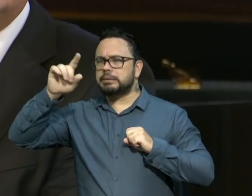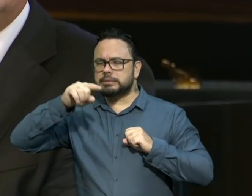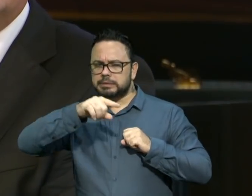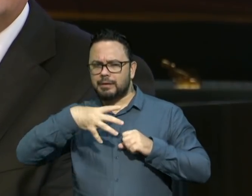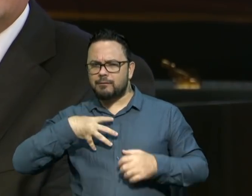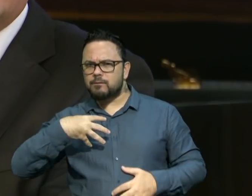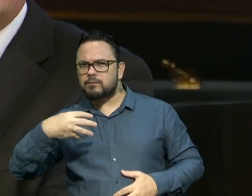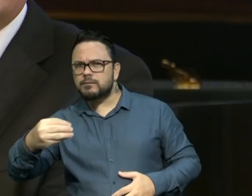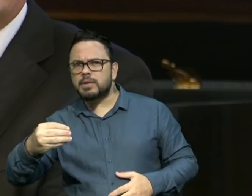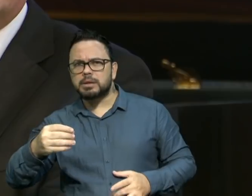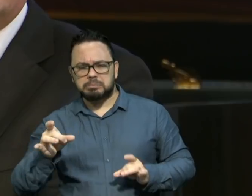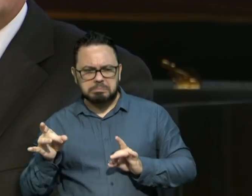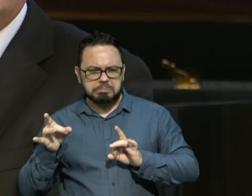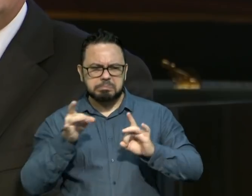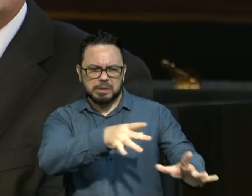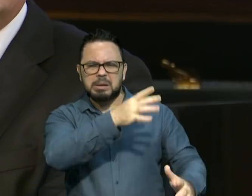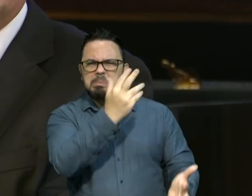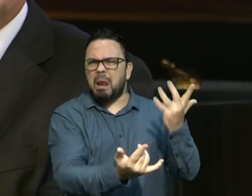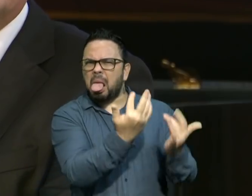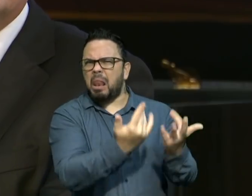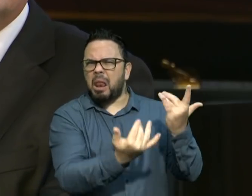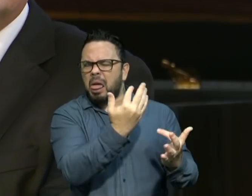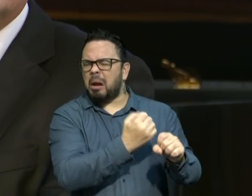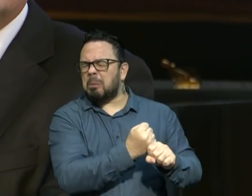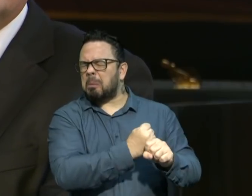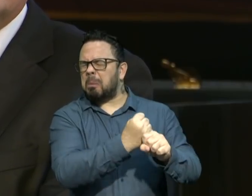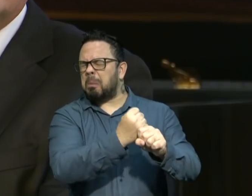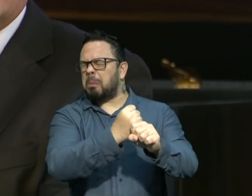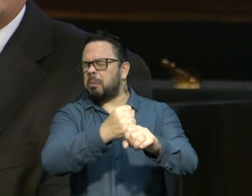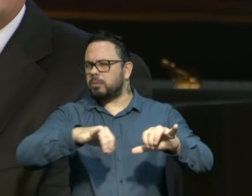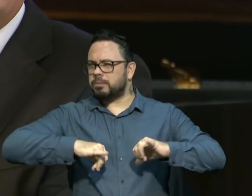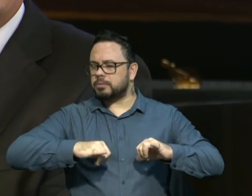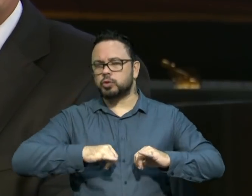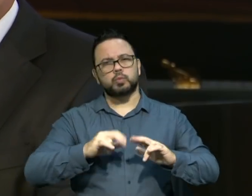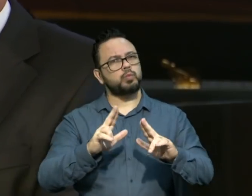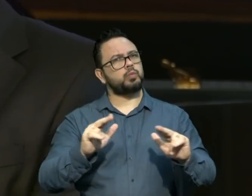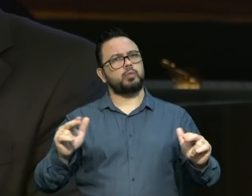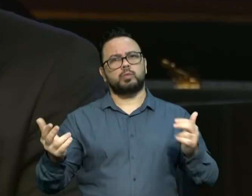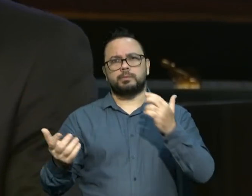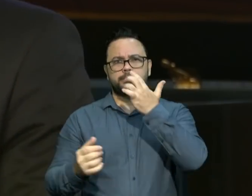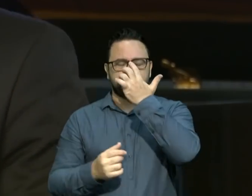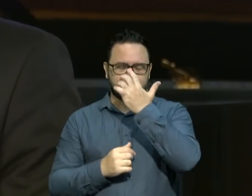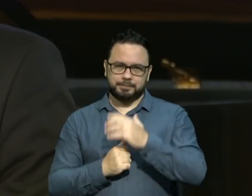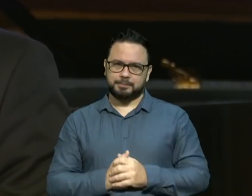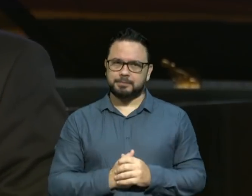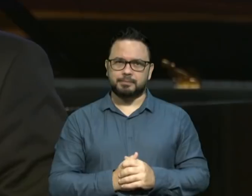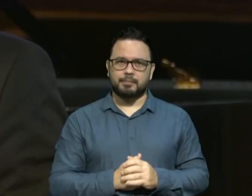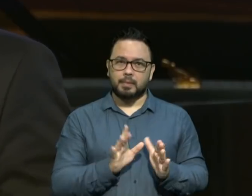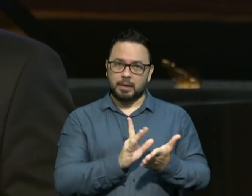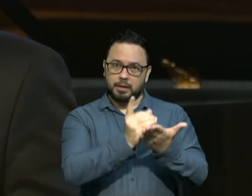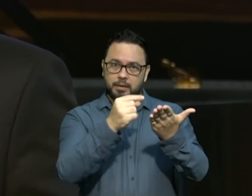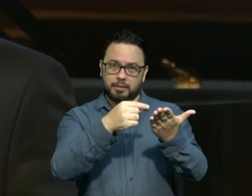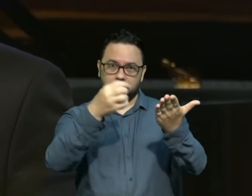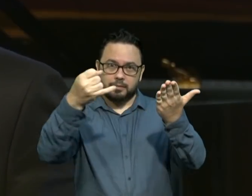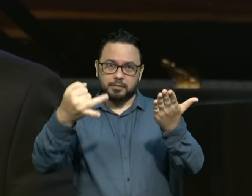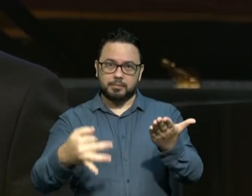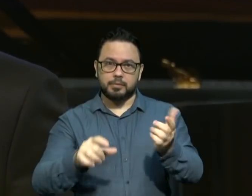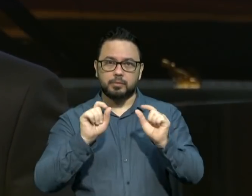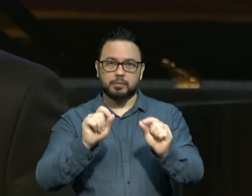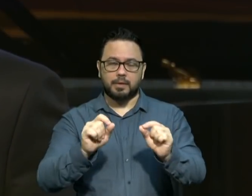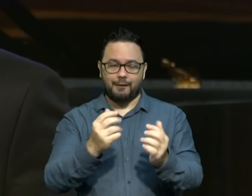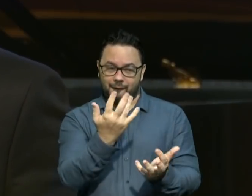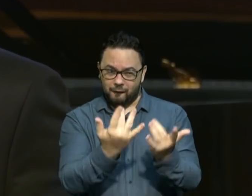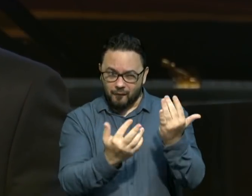Rebelde que tenha sido a queimar eternamente e quando a Bíblia diz que o fogo é eterno Essas são as consequências